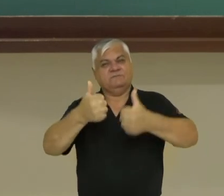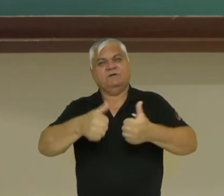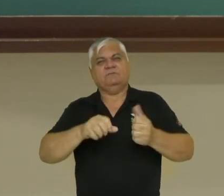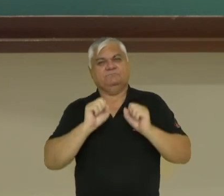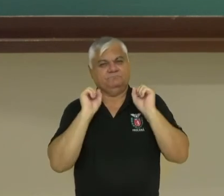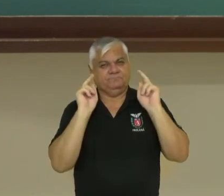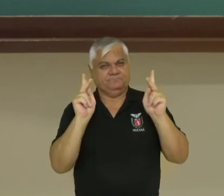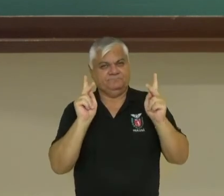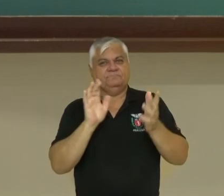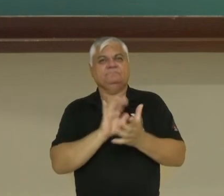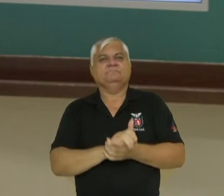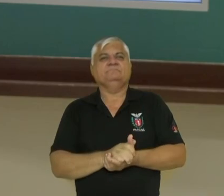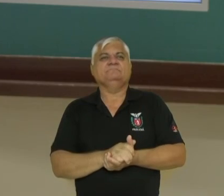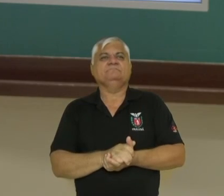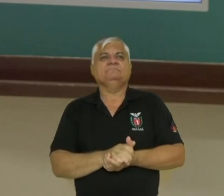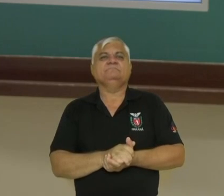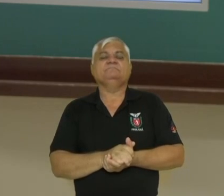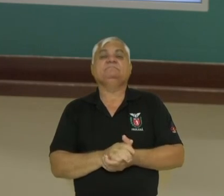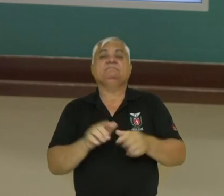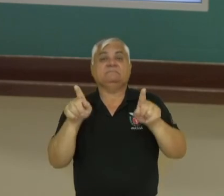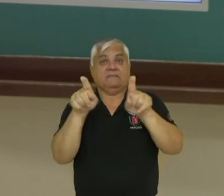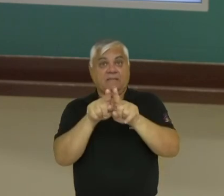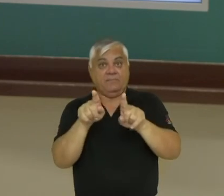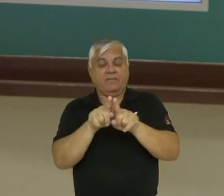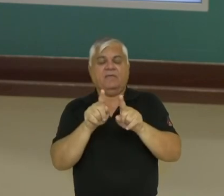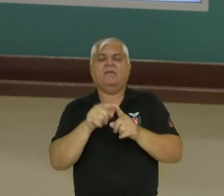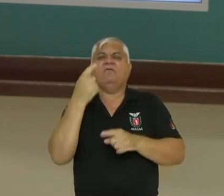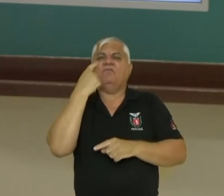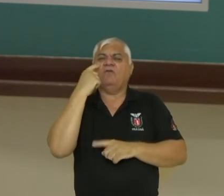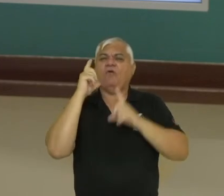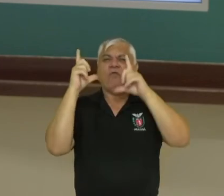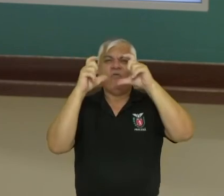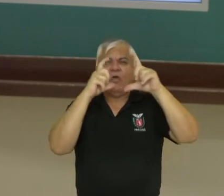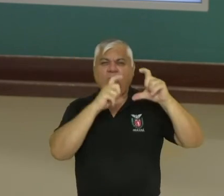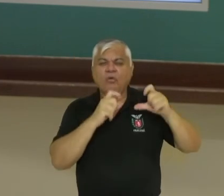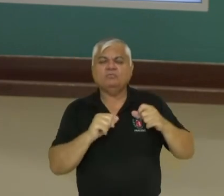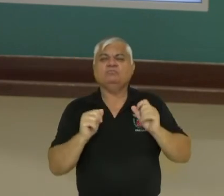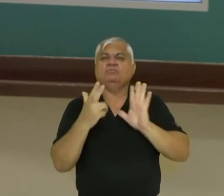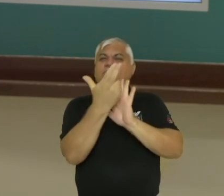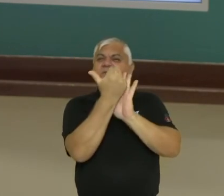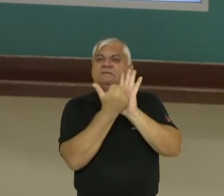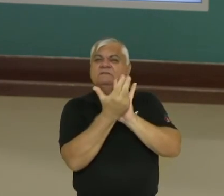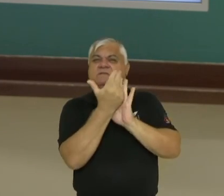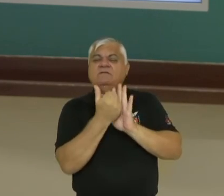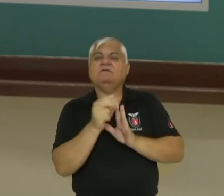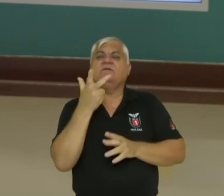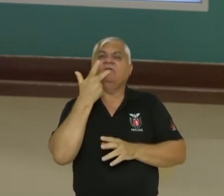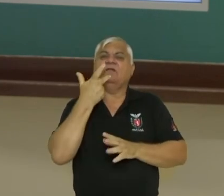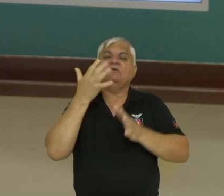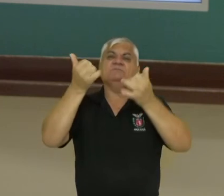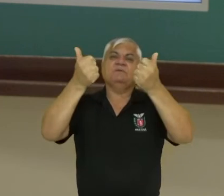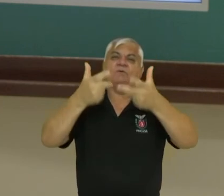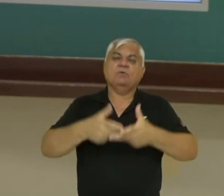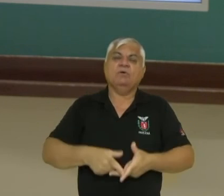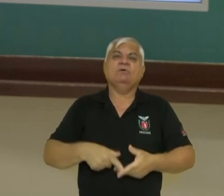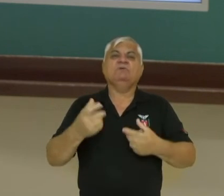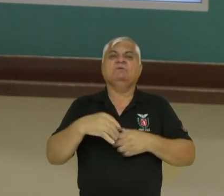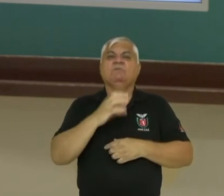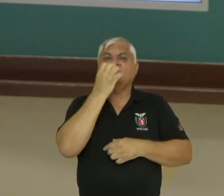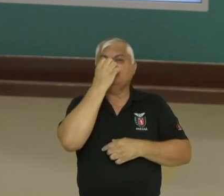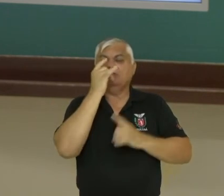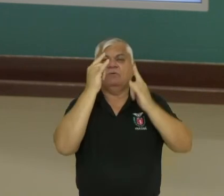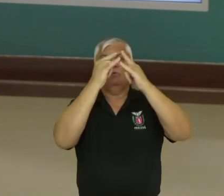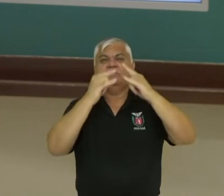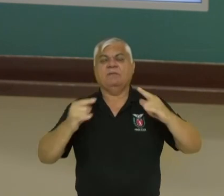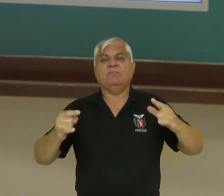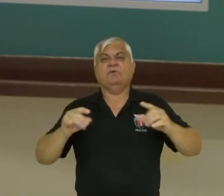tá bom? E a gente viu várias imagens do Circo Máximo e a gente também falou sobre o circo depois do século